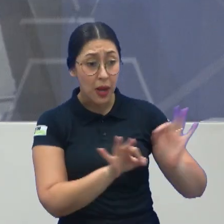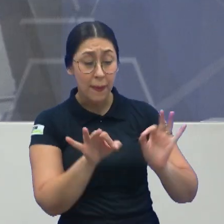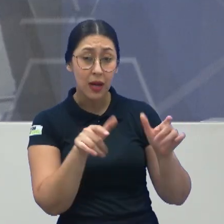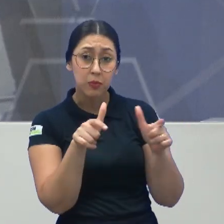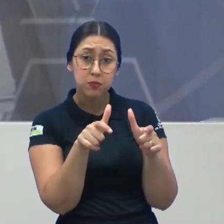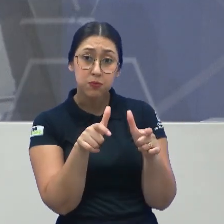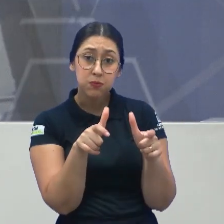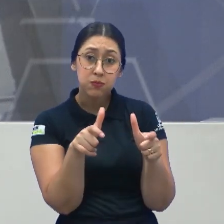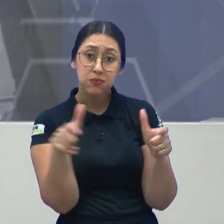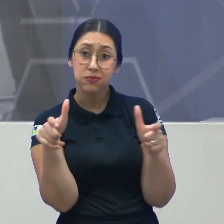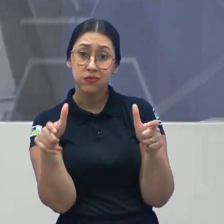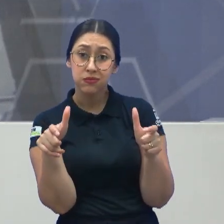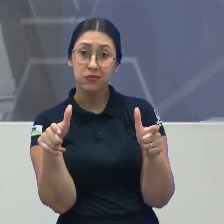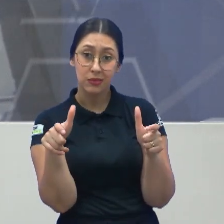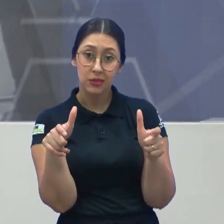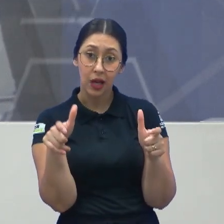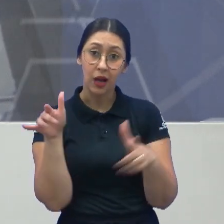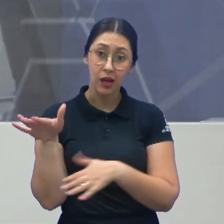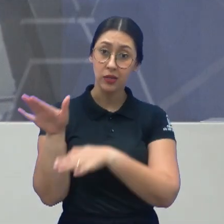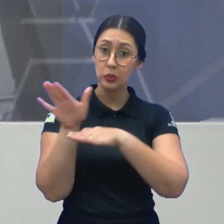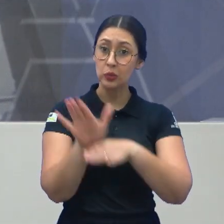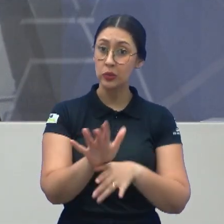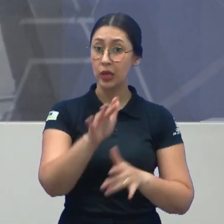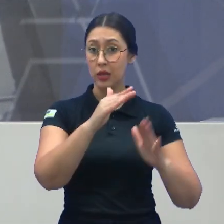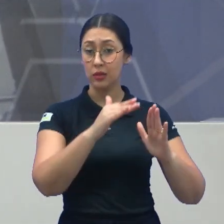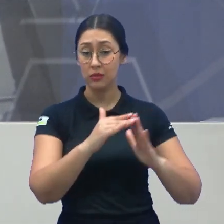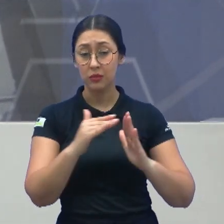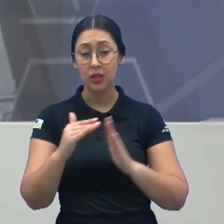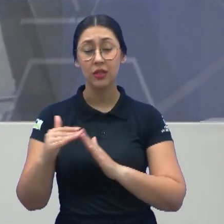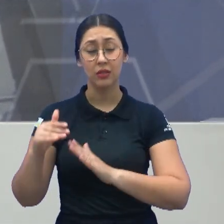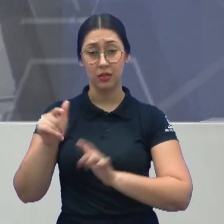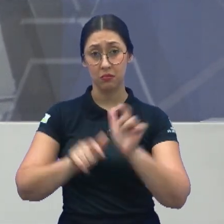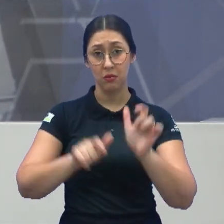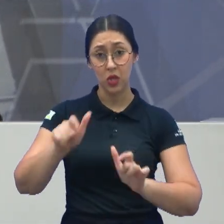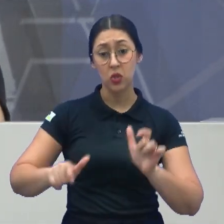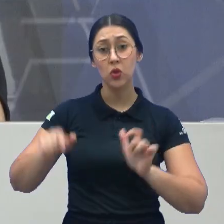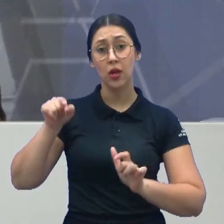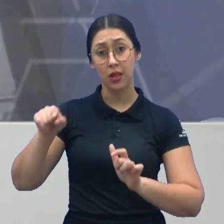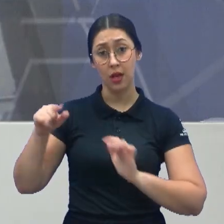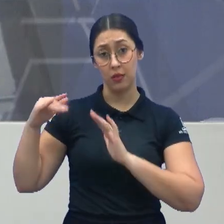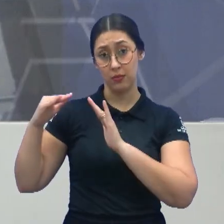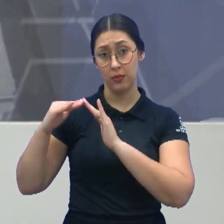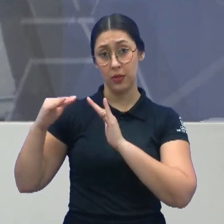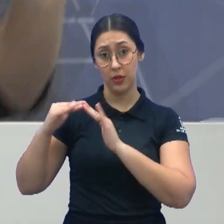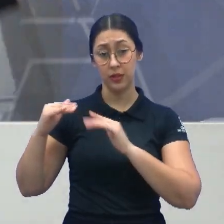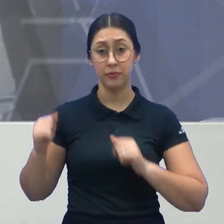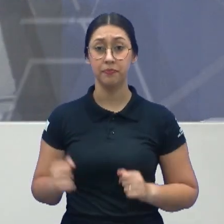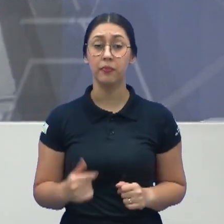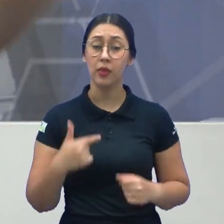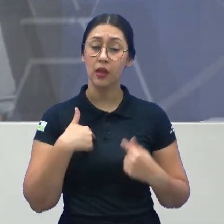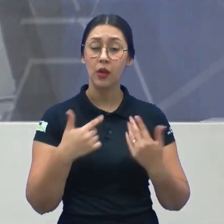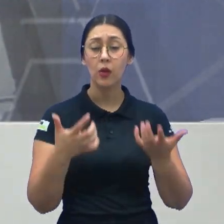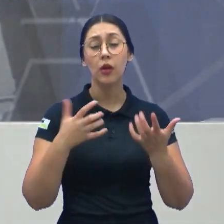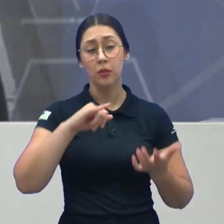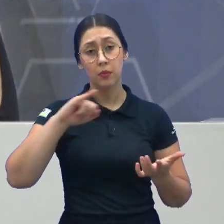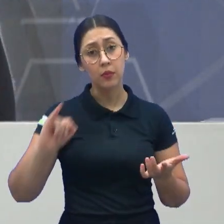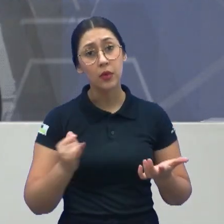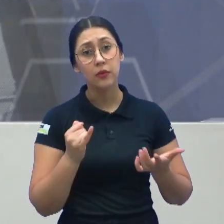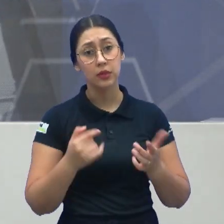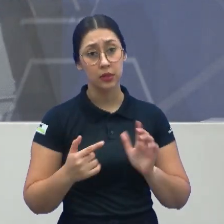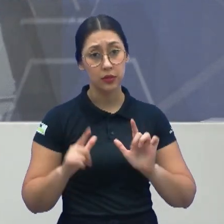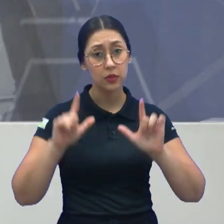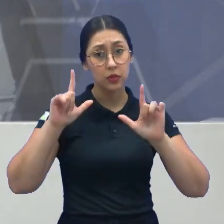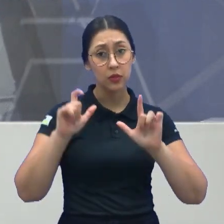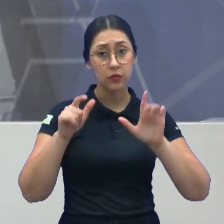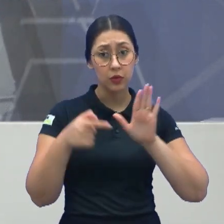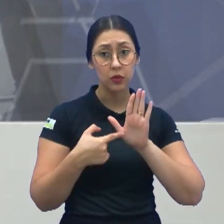atender o pedido dos moradores, dos meninos que jogam e que moram lá. Também quero aproveitar, e está ali a foto,